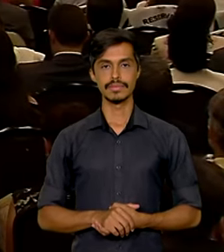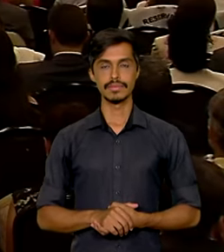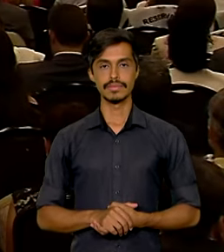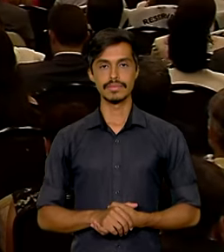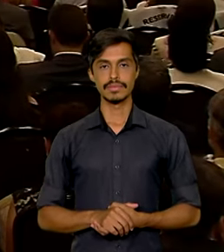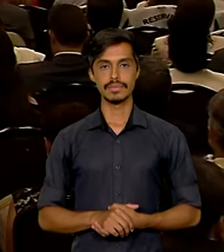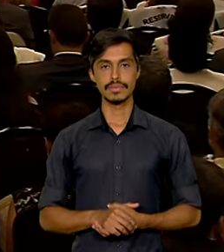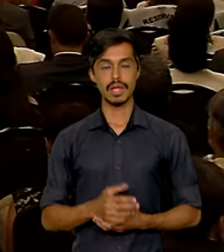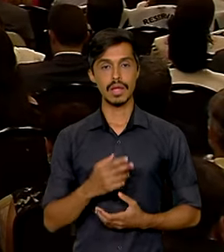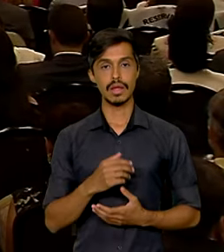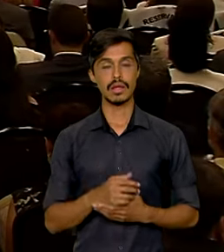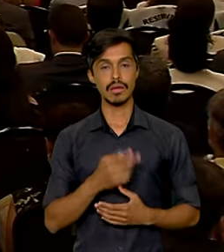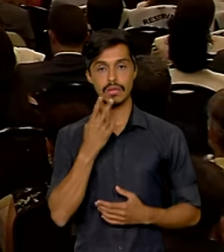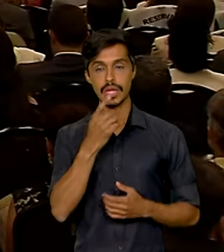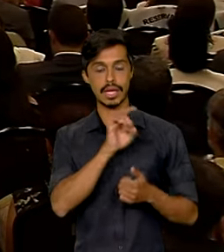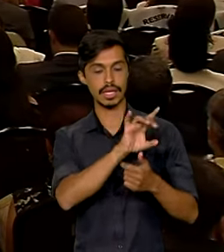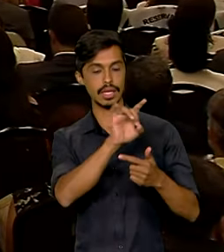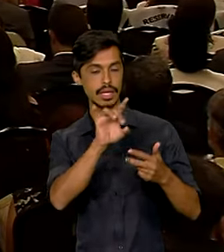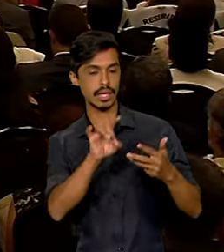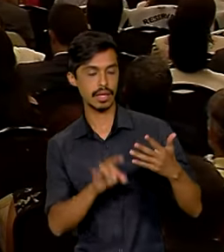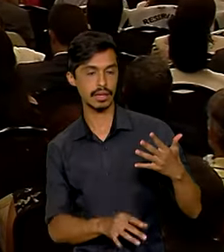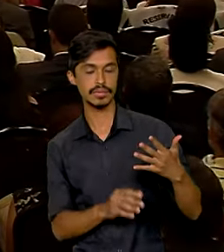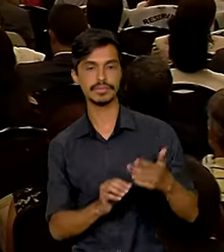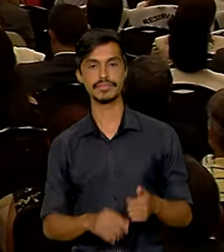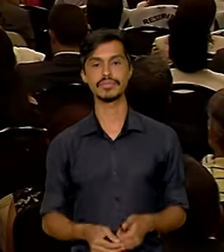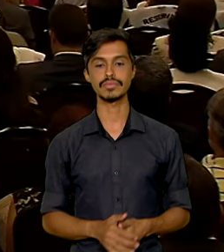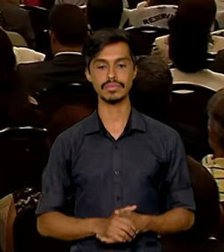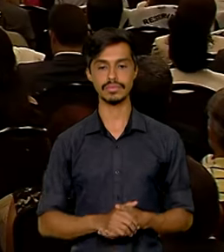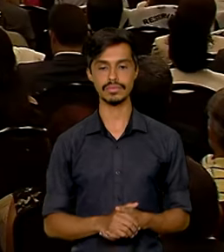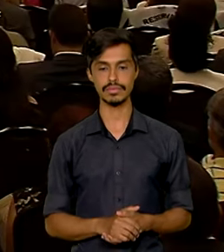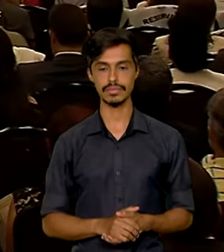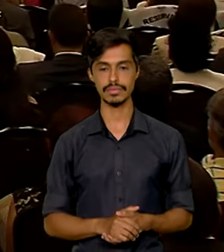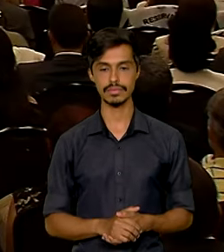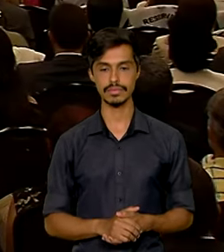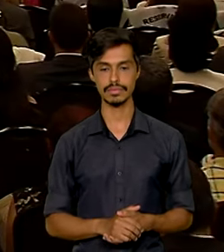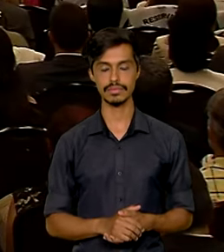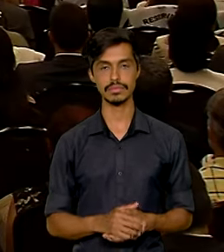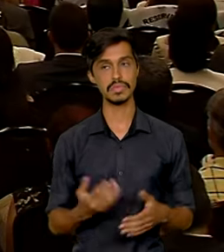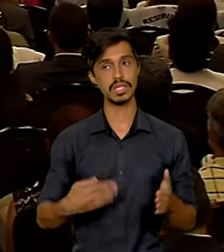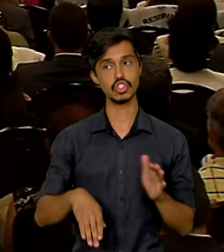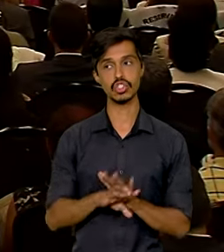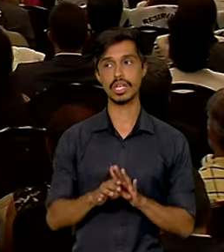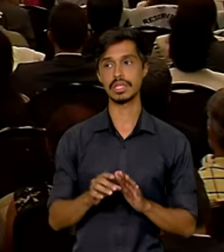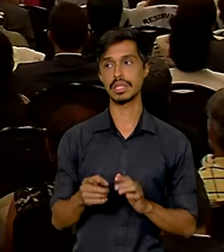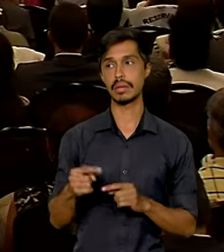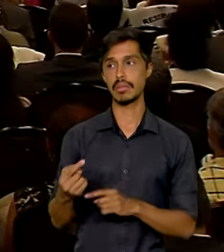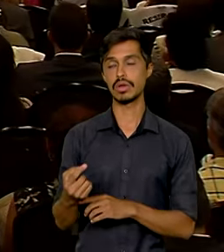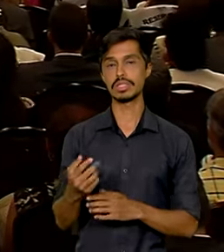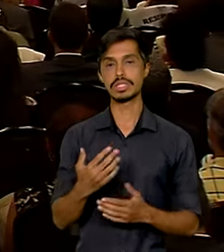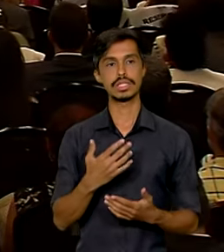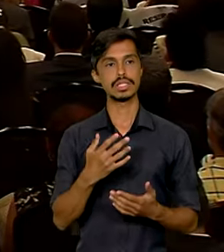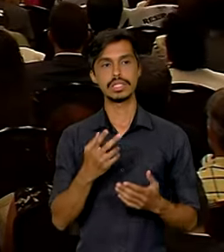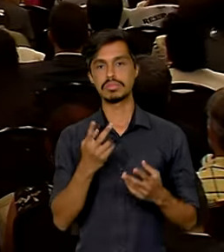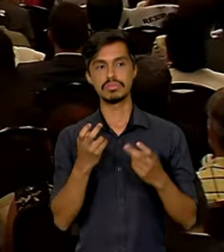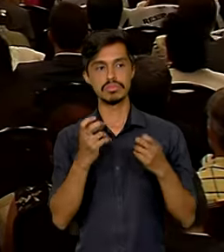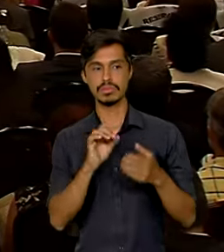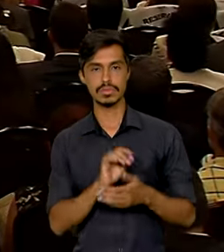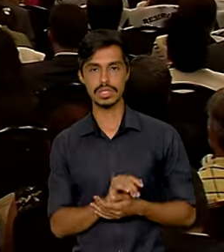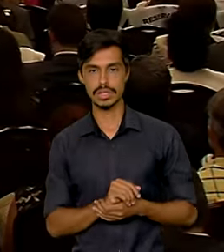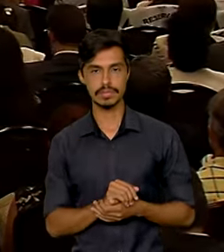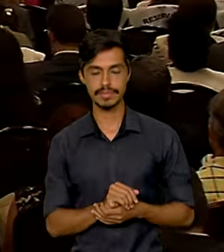Vou citar as autoridades. Pode alguém ter chegado depois e não ter escutado.